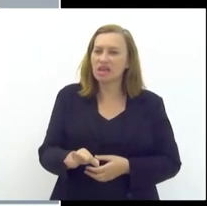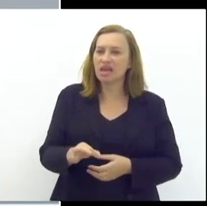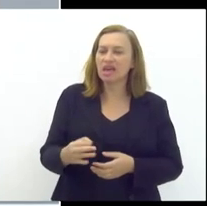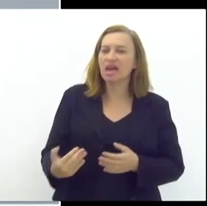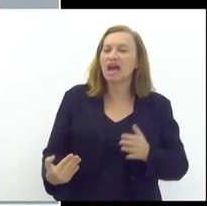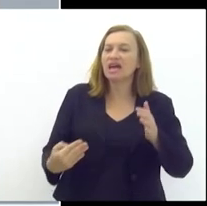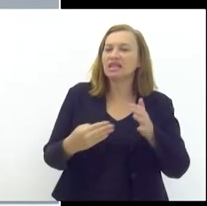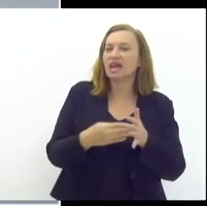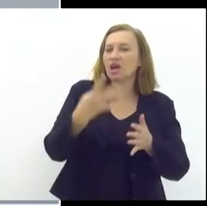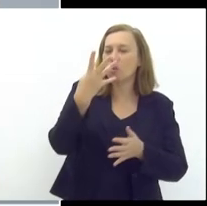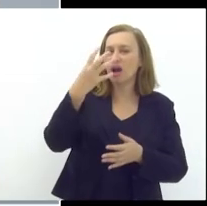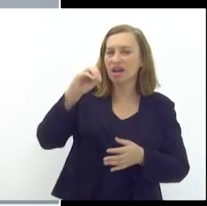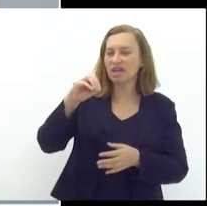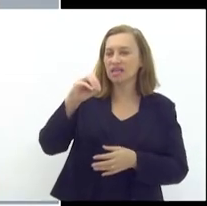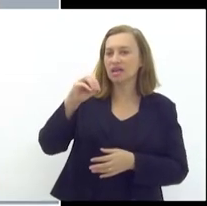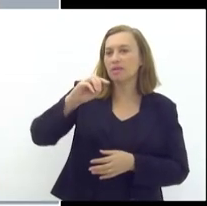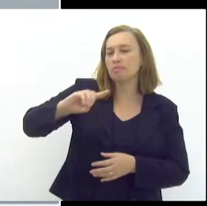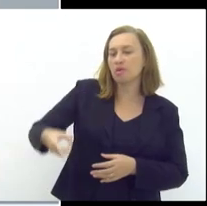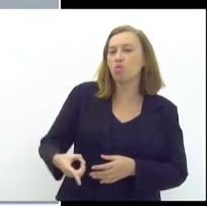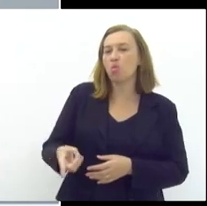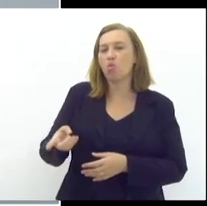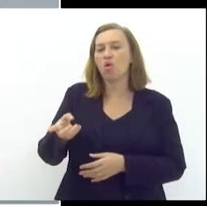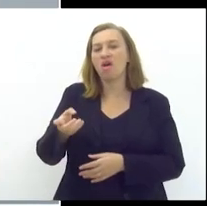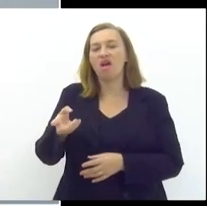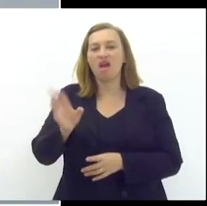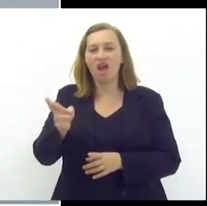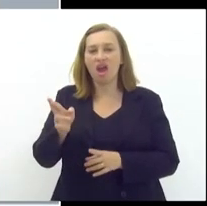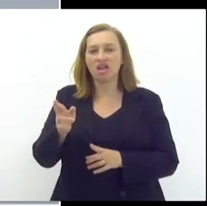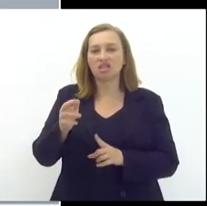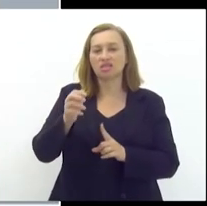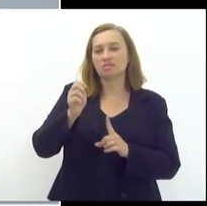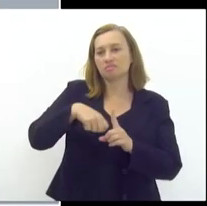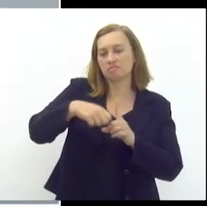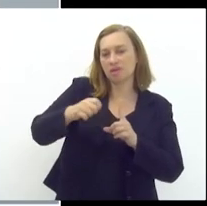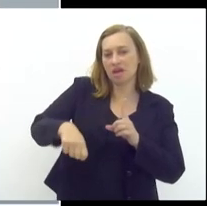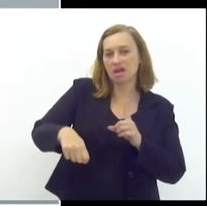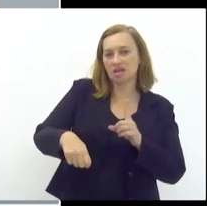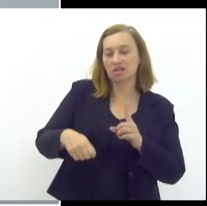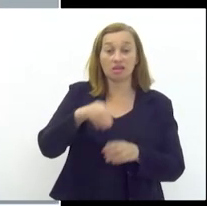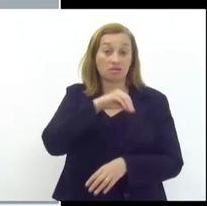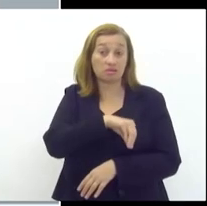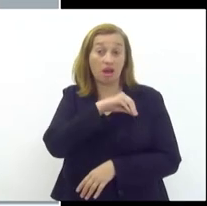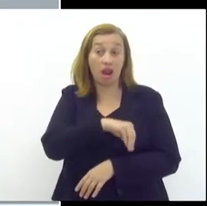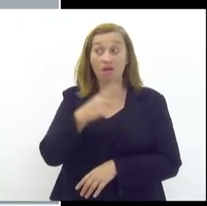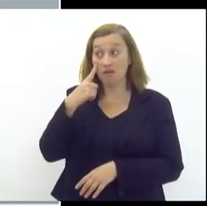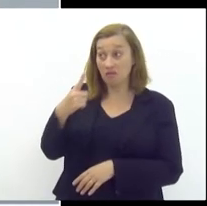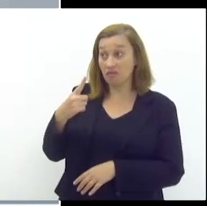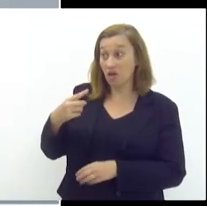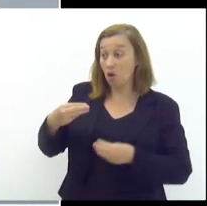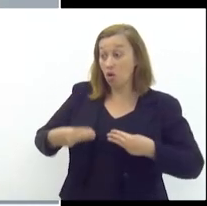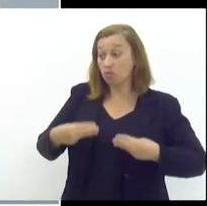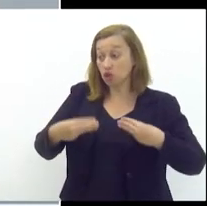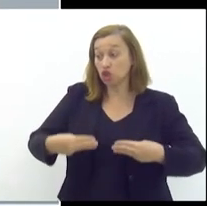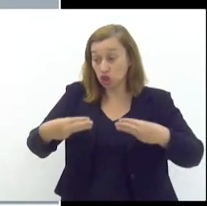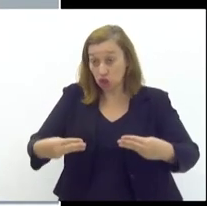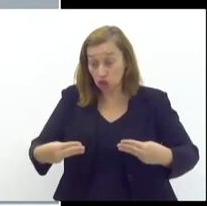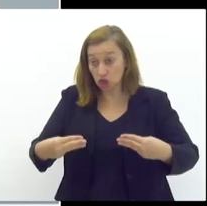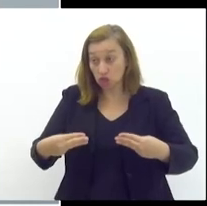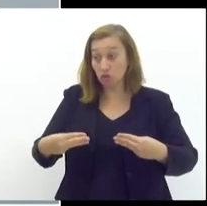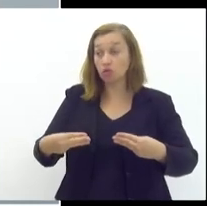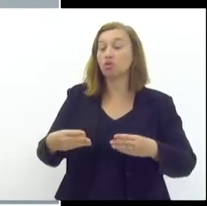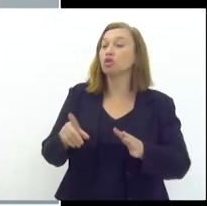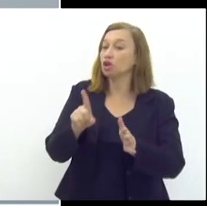40 mil reais por mês vai pegar os ministros do Supremo que dos seus salários vão